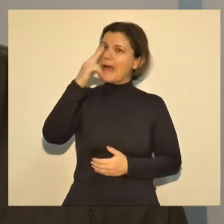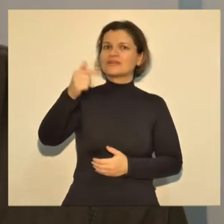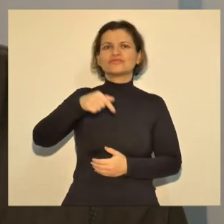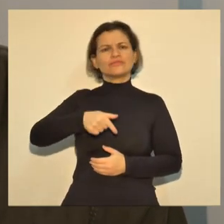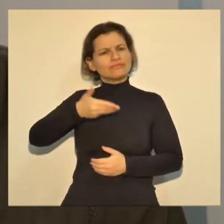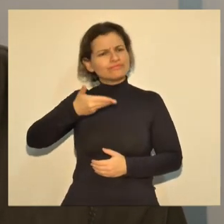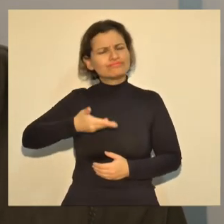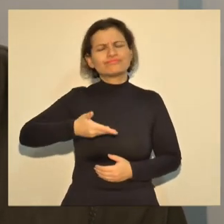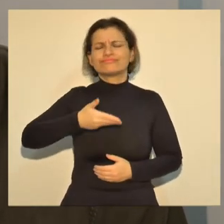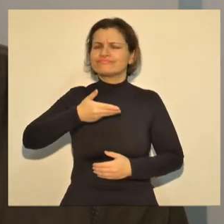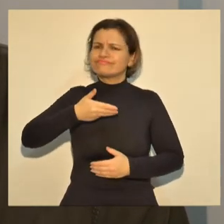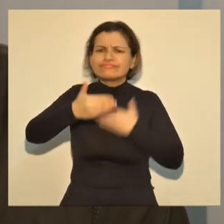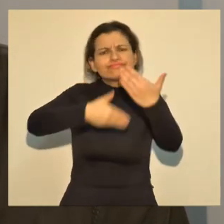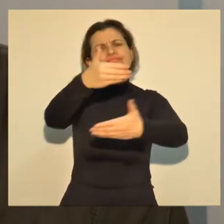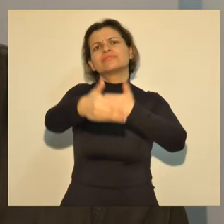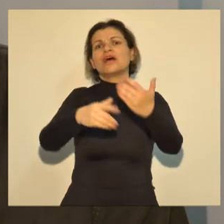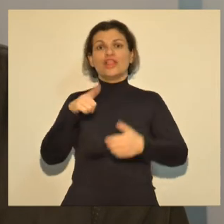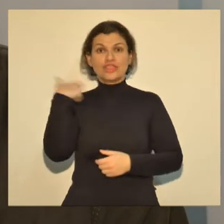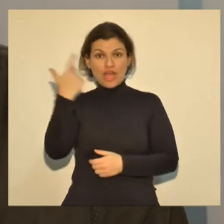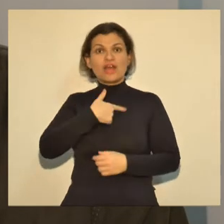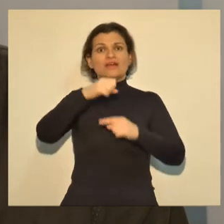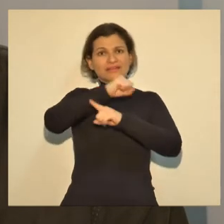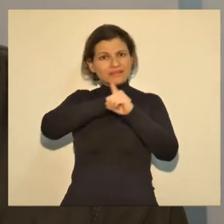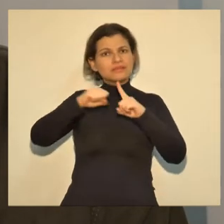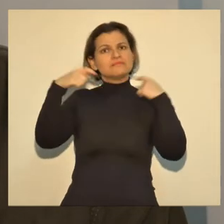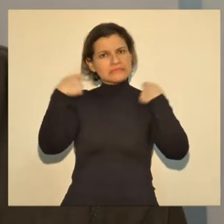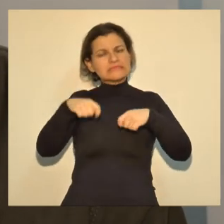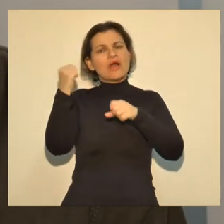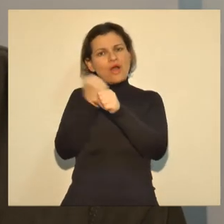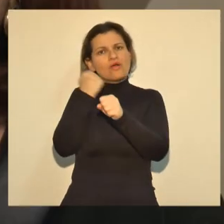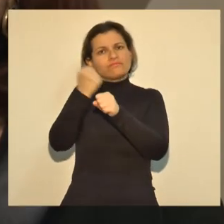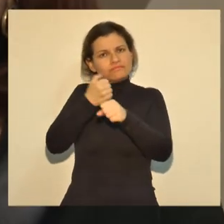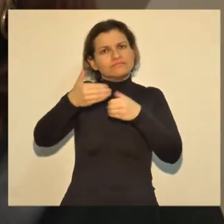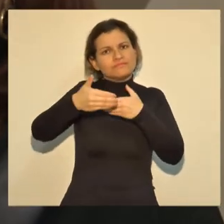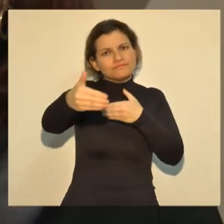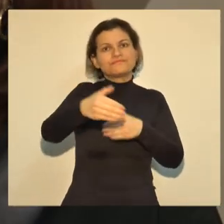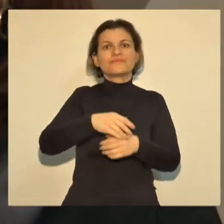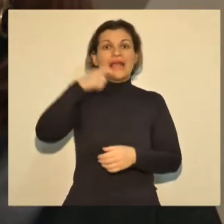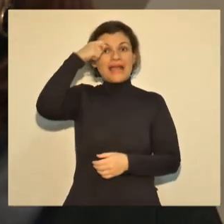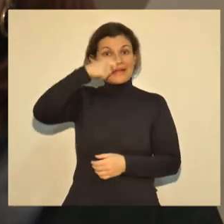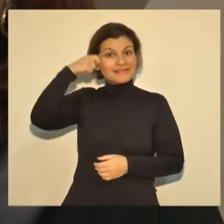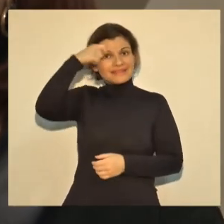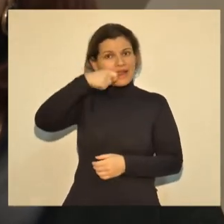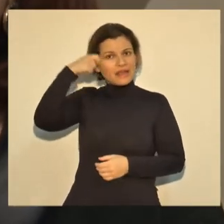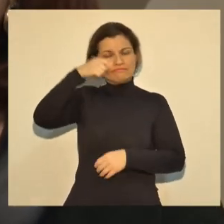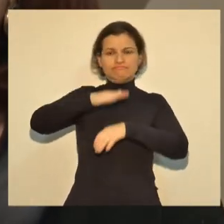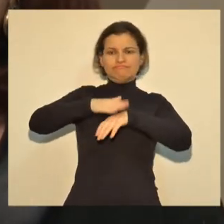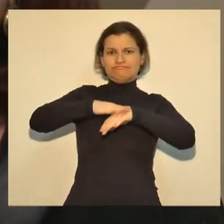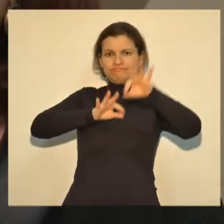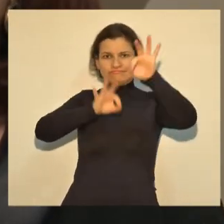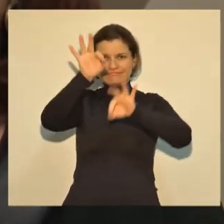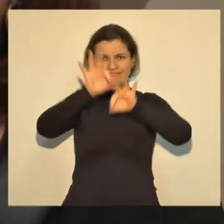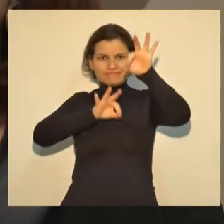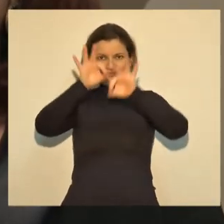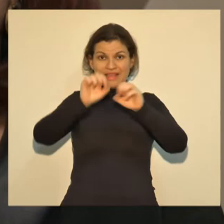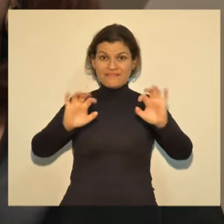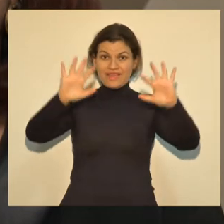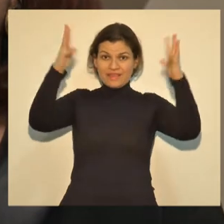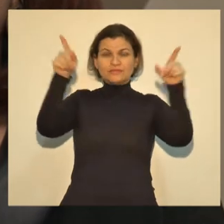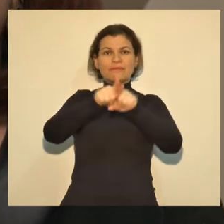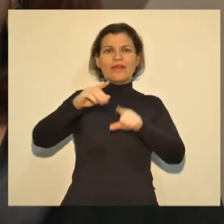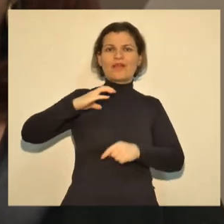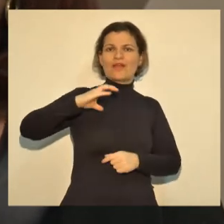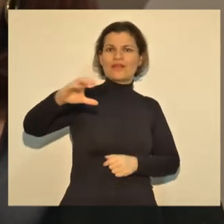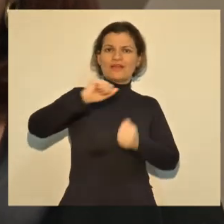um avanço muito importante que nós, enquanto sociedade, temos que construir. Andréa Rosa, que atuou na organização do evento